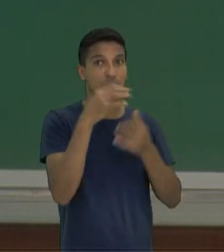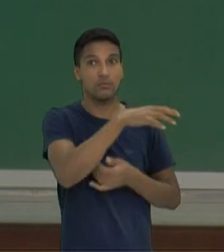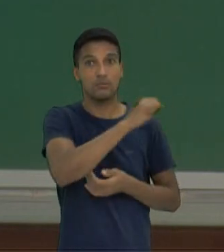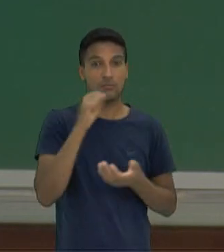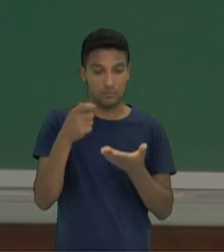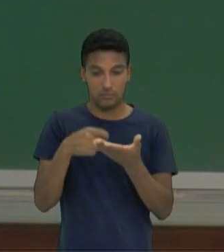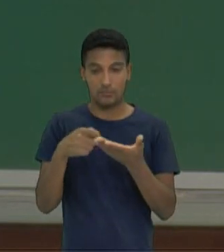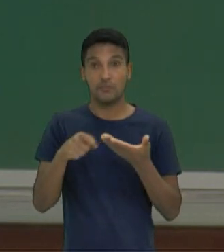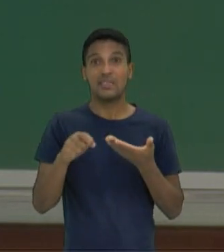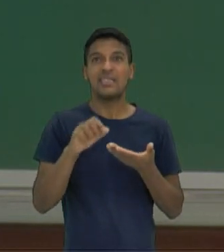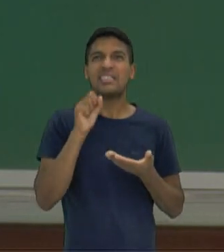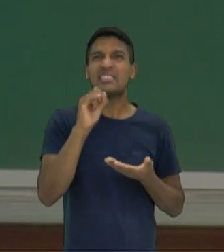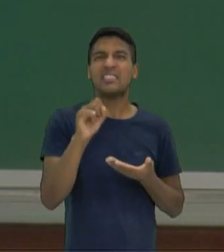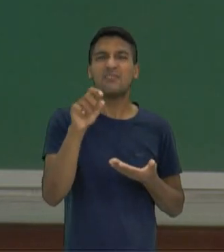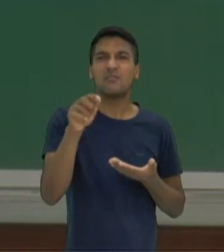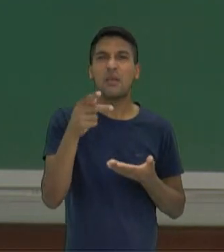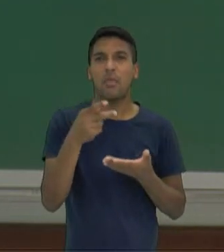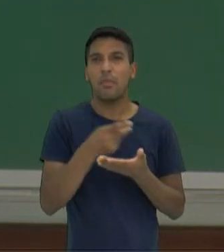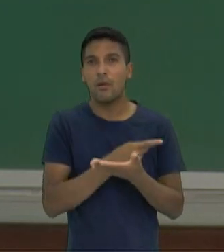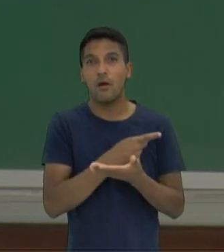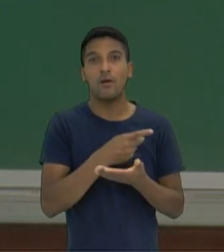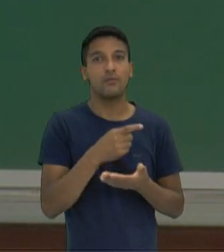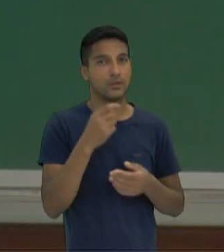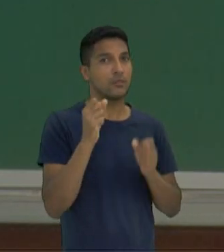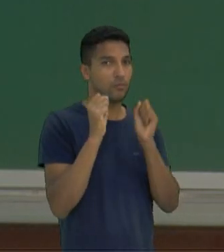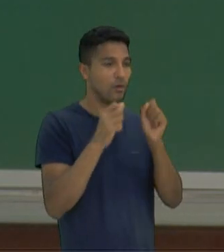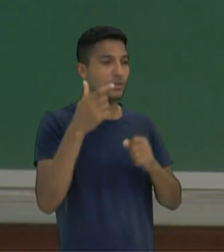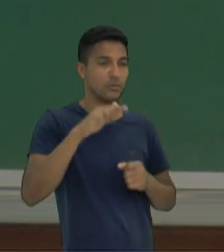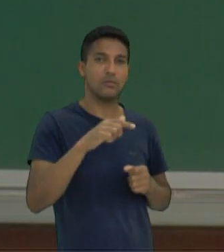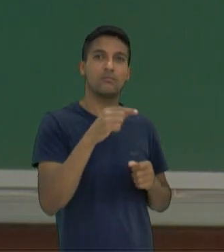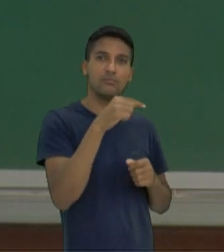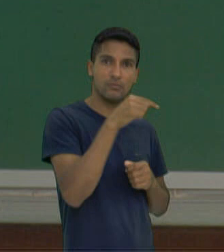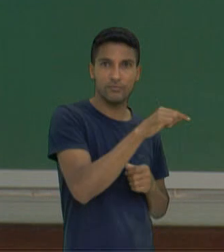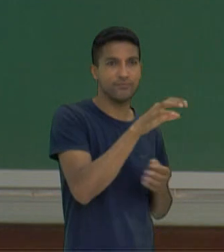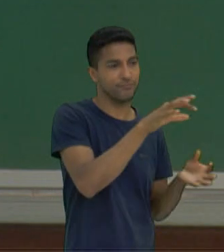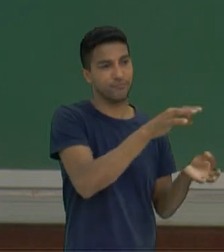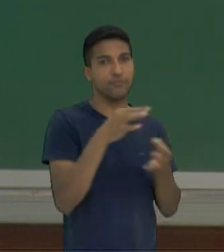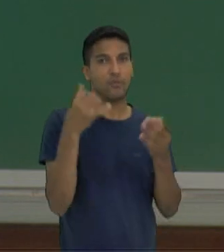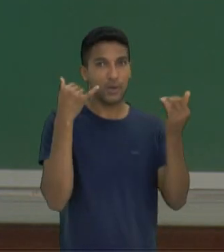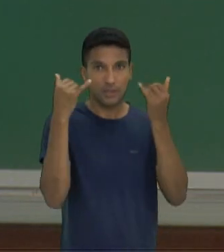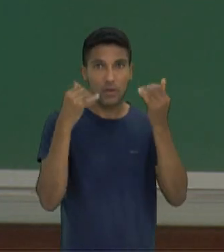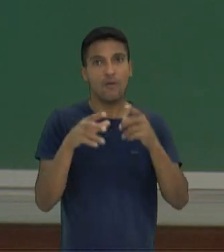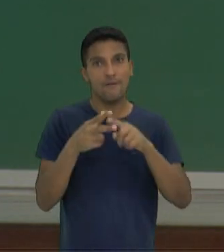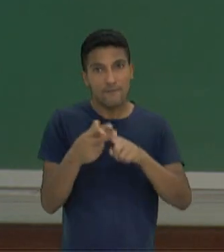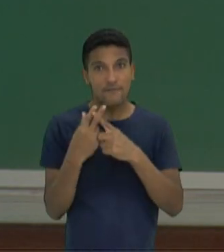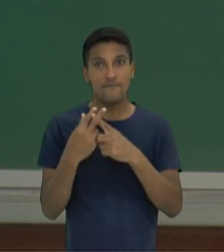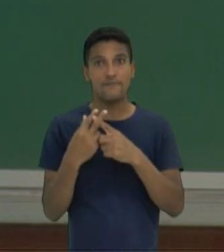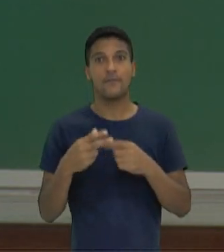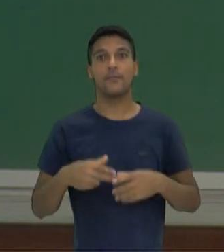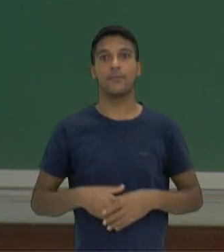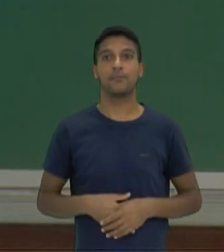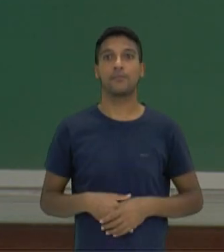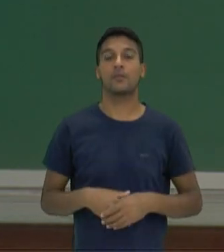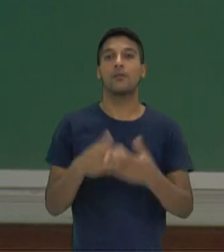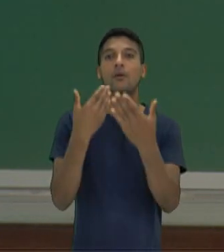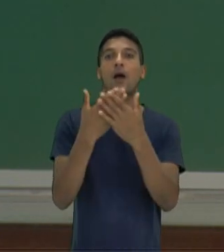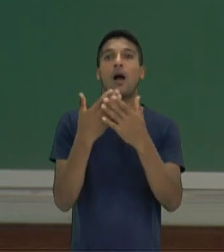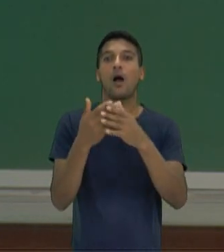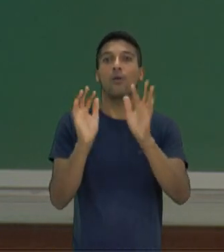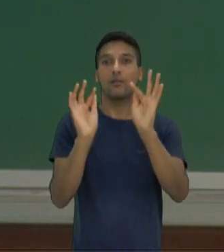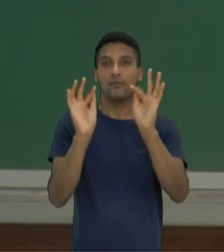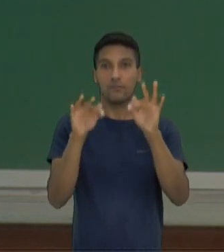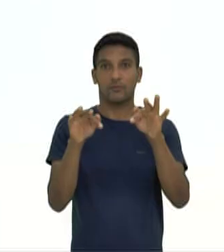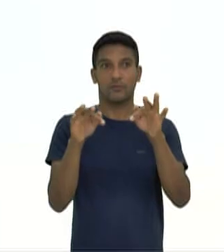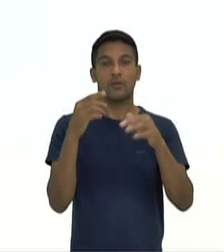você e a sua entrevista fica real, fica verídica, certo? Estamos no fim da aula, vejamos o